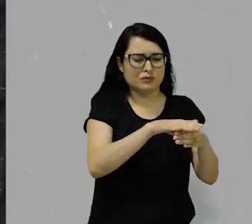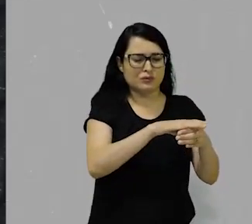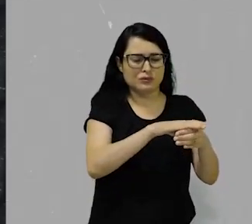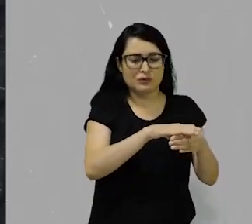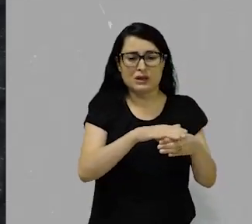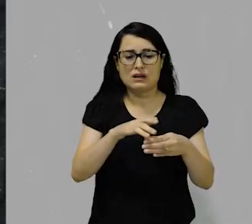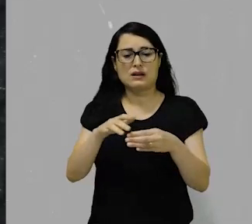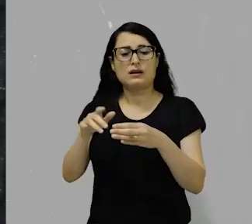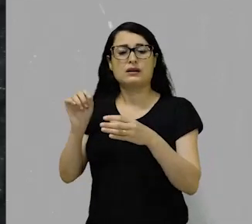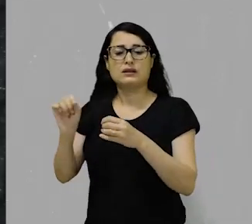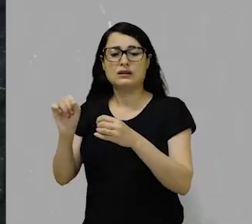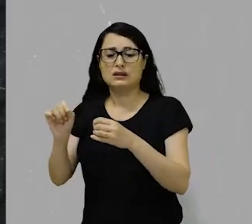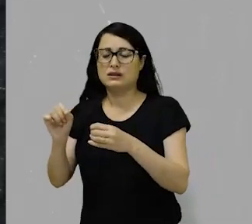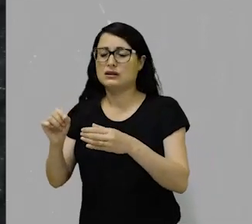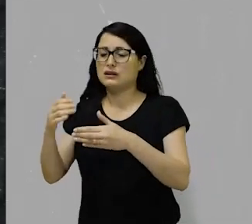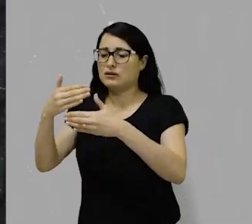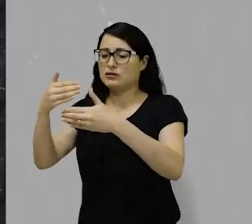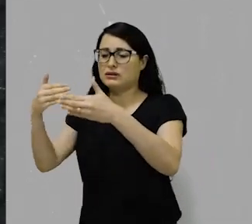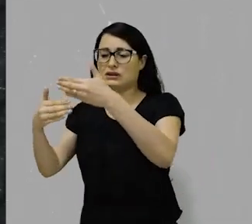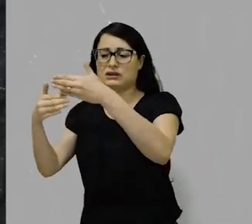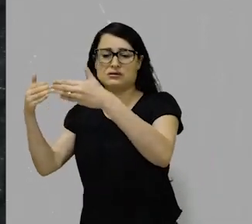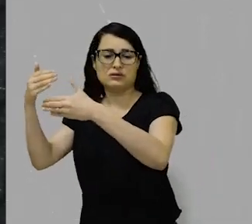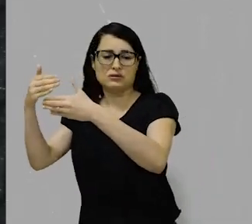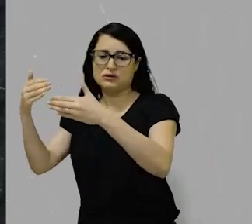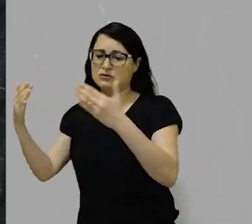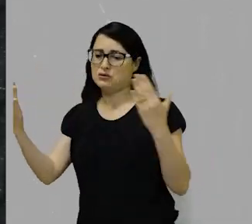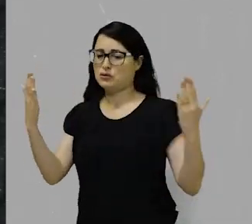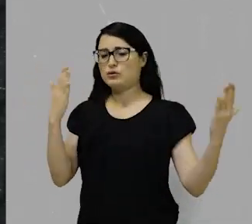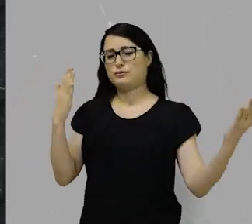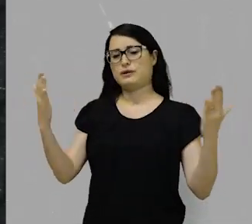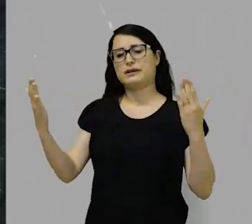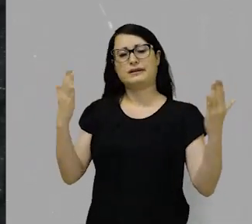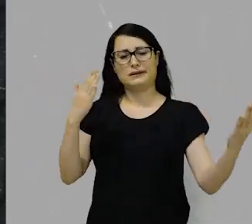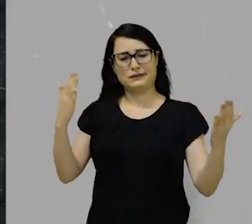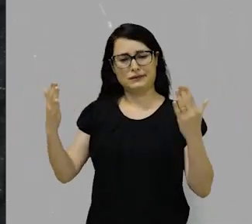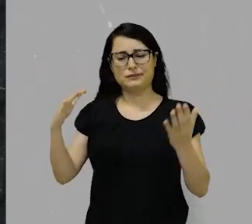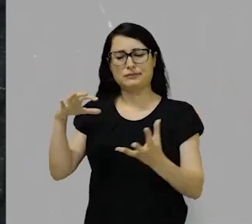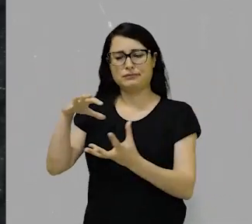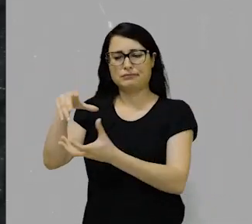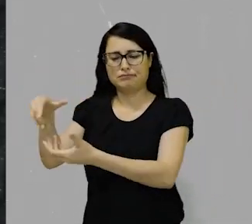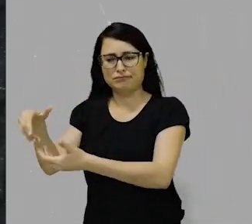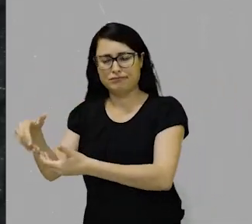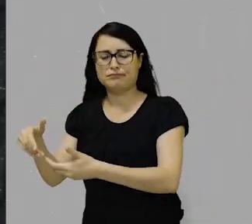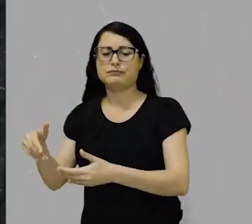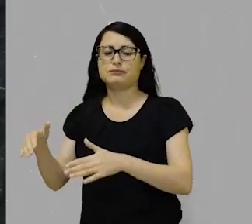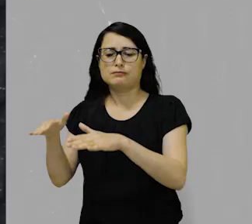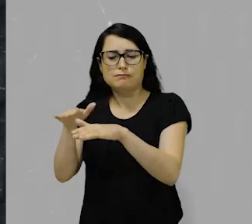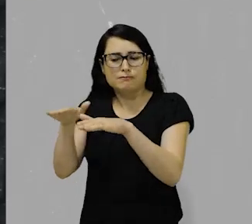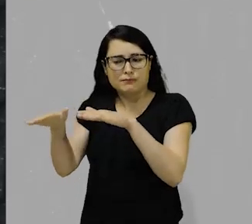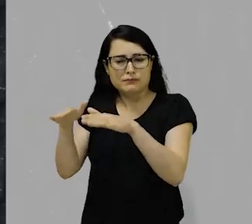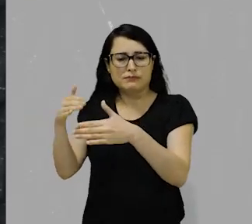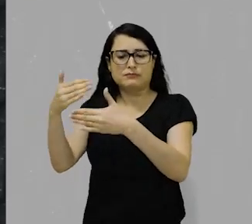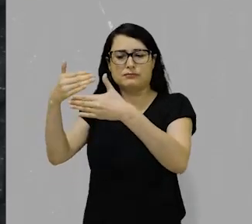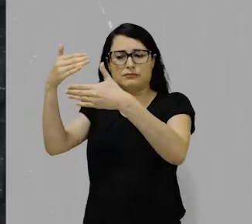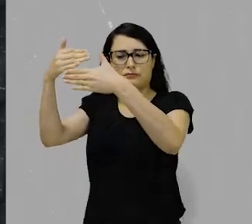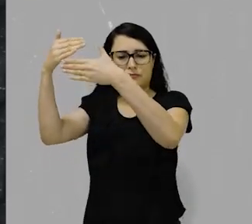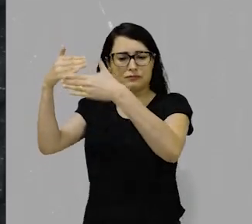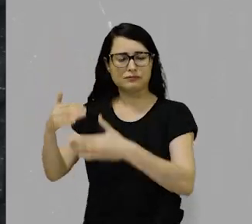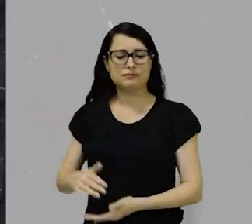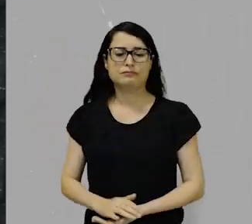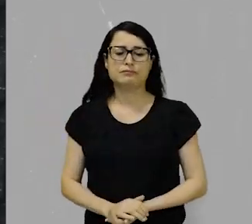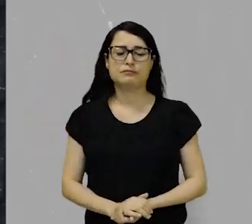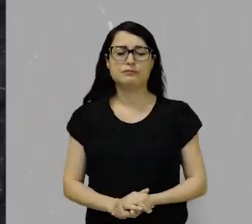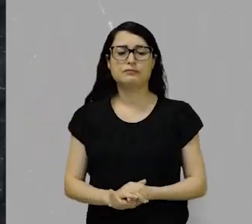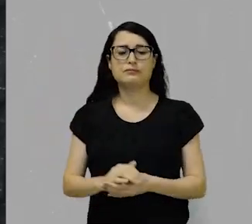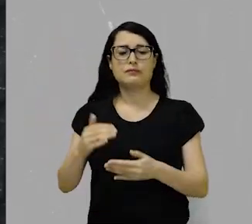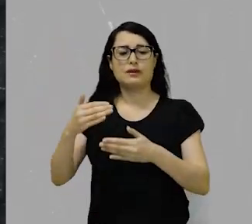se manifestando, beleza? Então, galera, é isso que acontece no nosso planeta. Aqui nós temos as chamadas forças de convecção. É só você ter